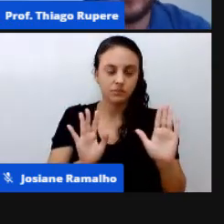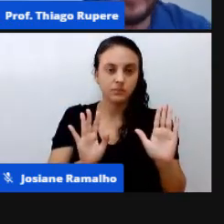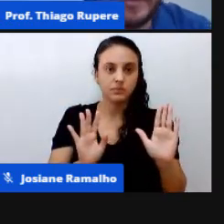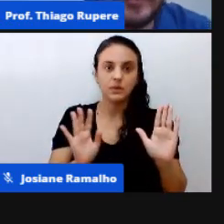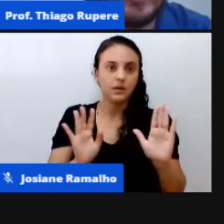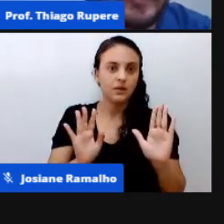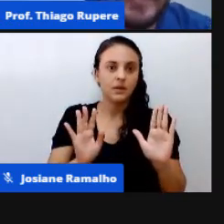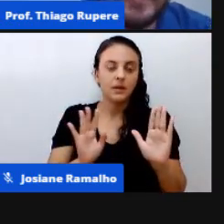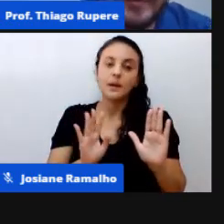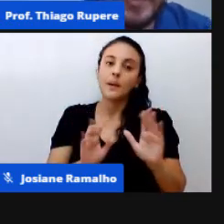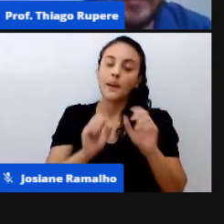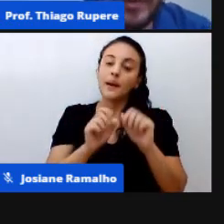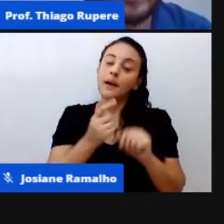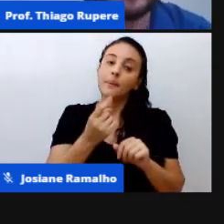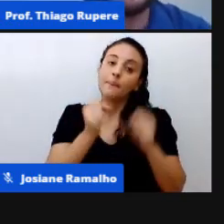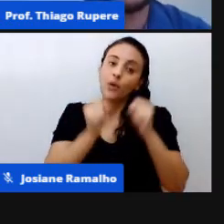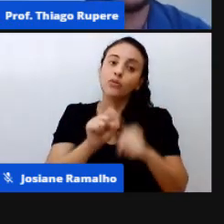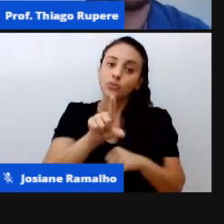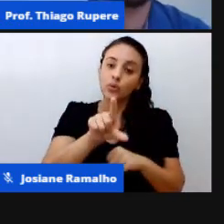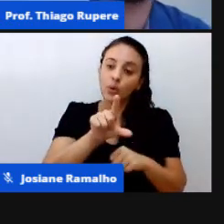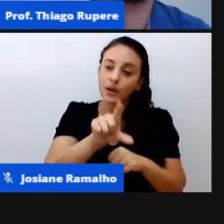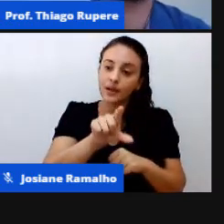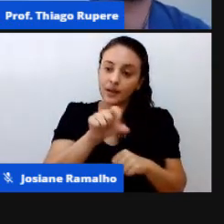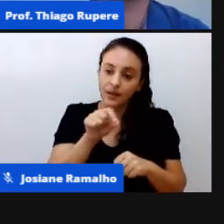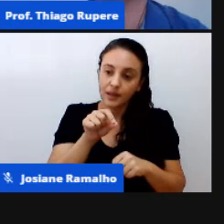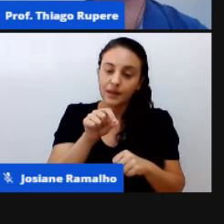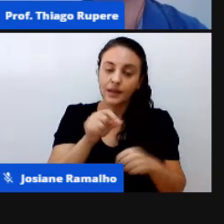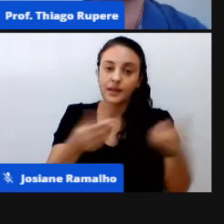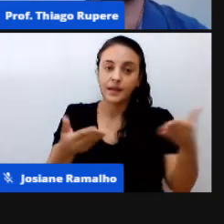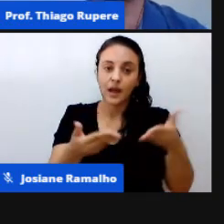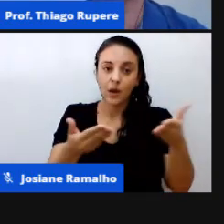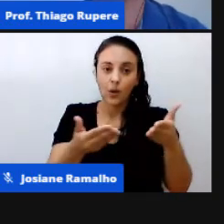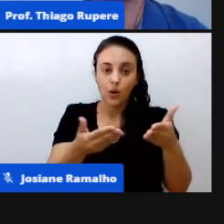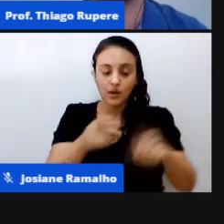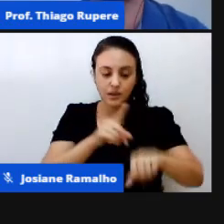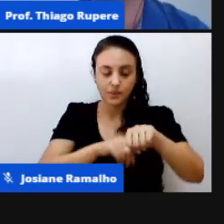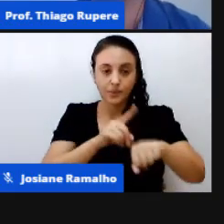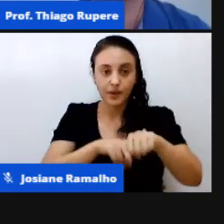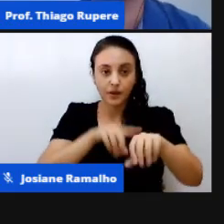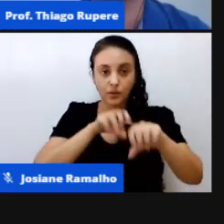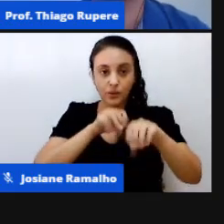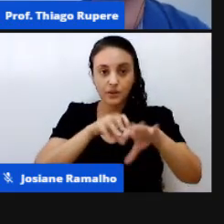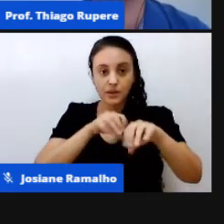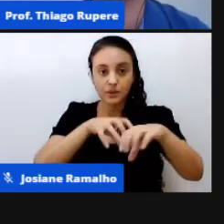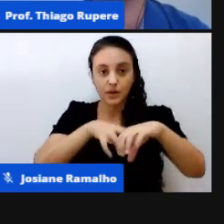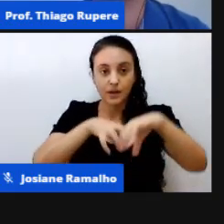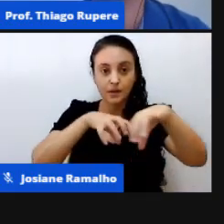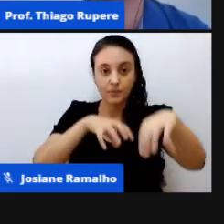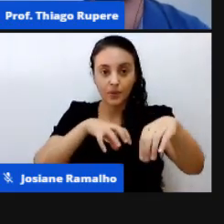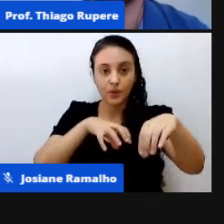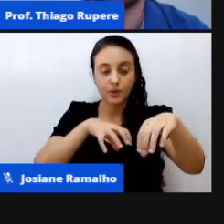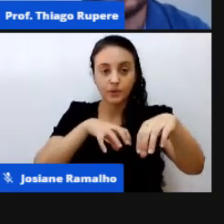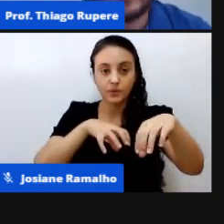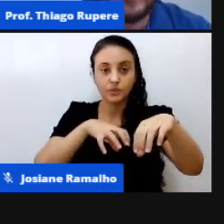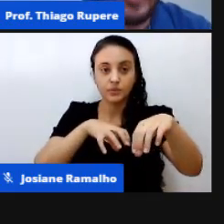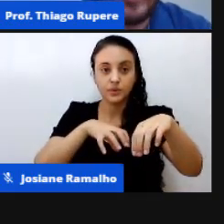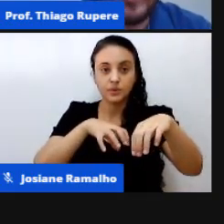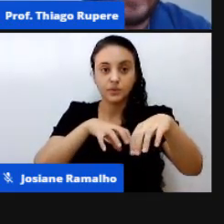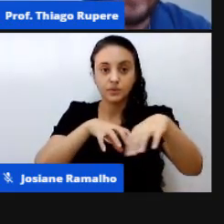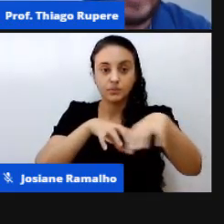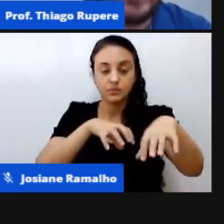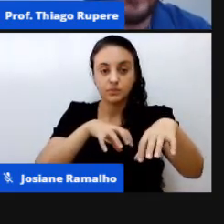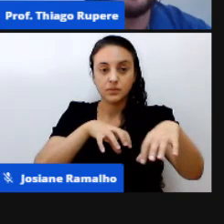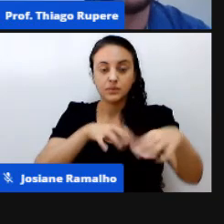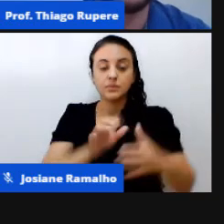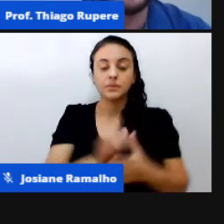principalmente nesse momento do ensino remoto, a gente possa ofertar algo na direção da construção